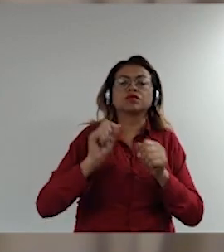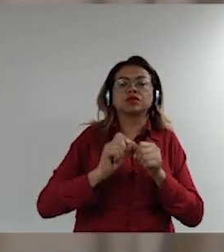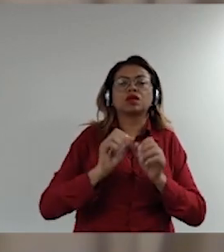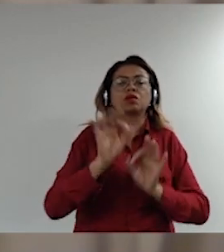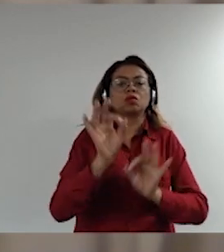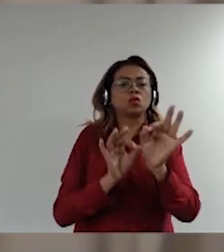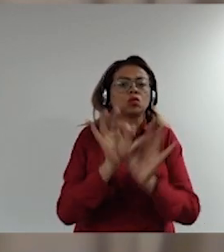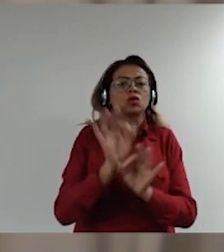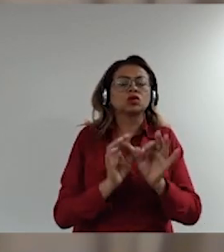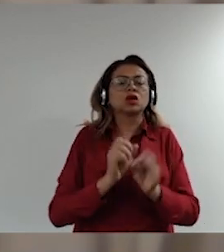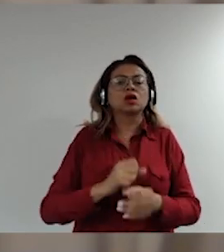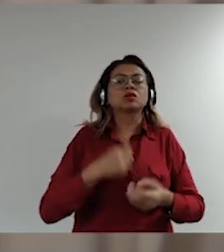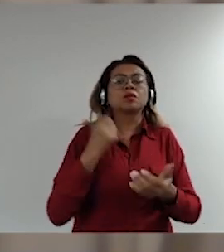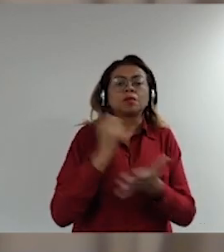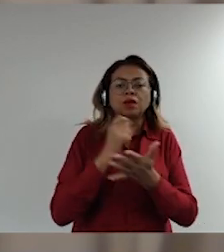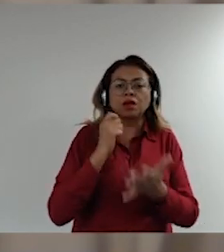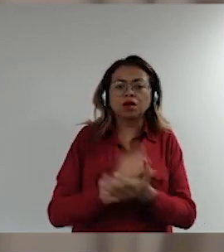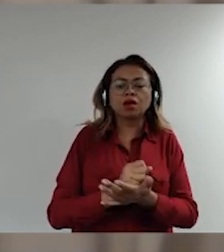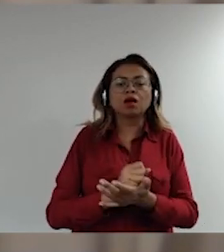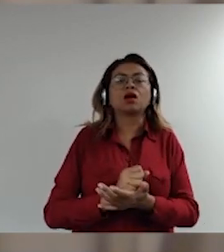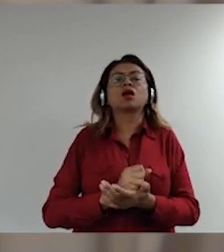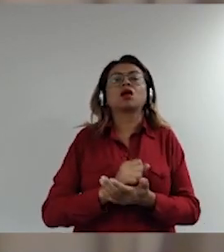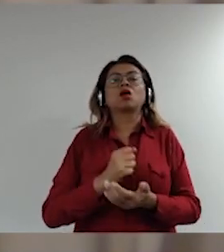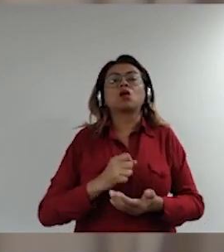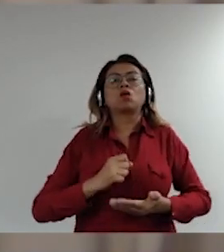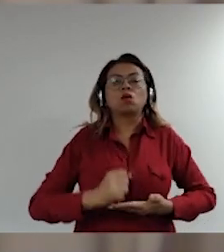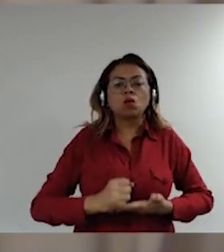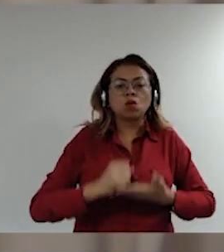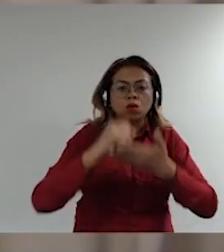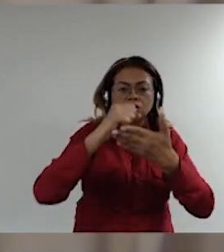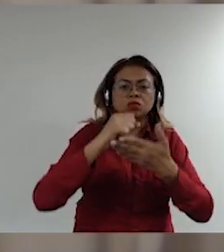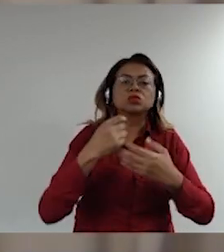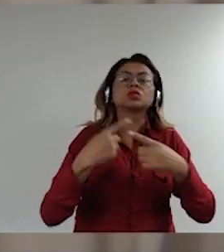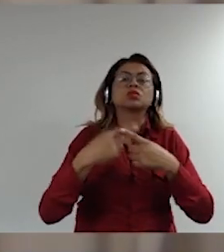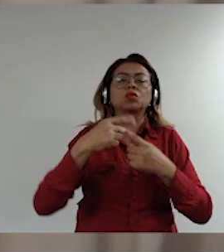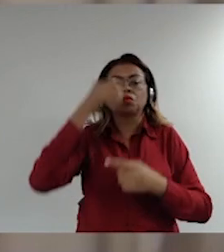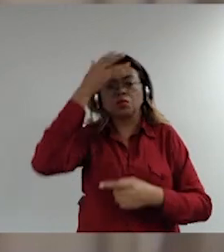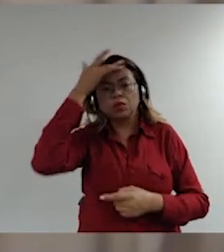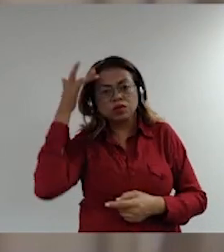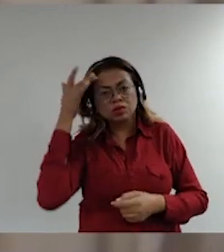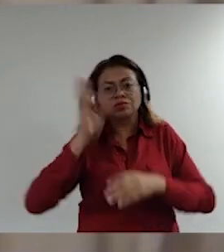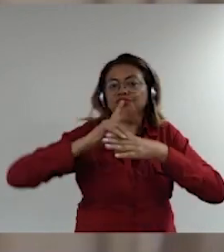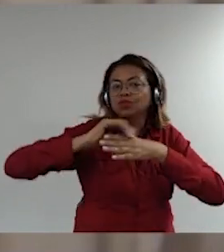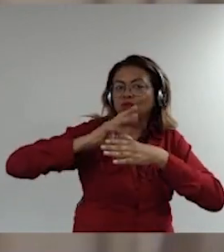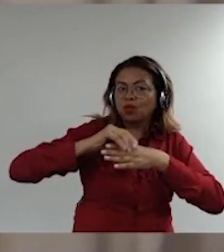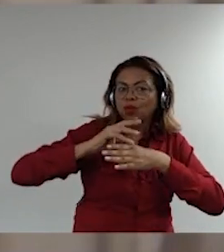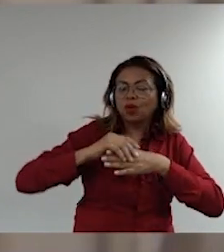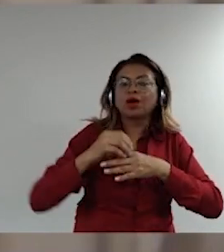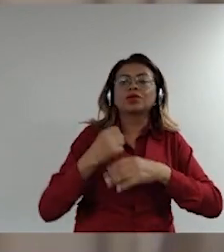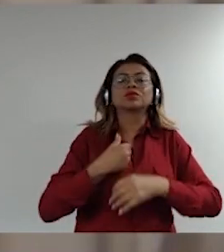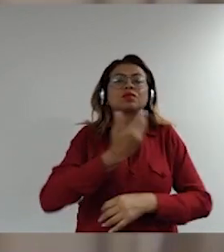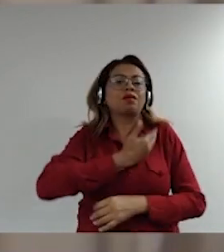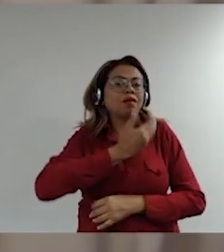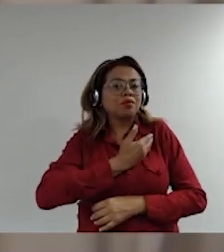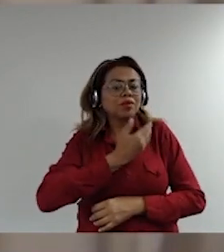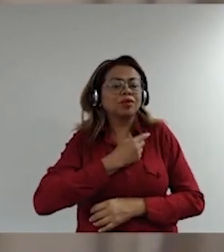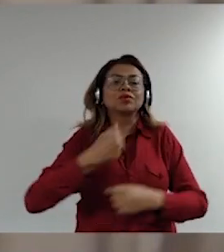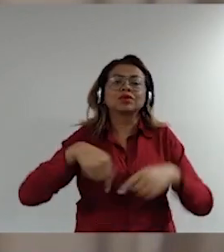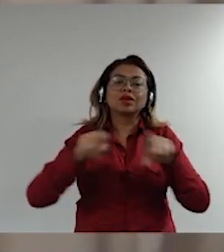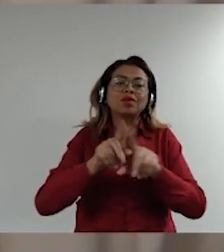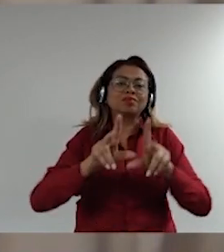auxílios aos doentes comprovadamente contaminados aí, os nossos colegas que, infelizmente, foram